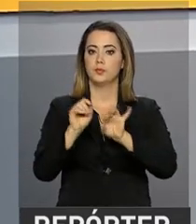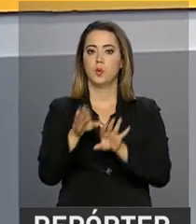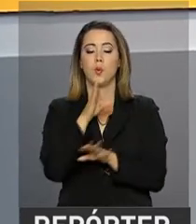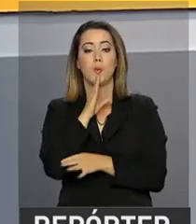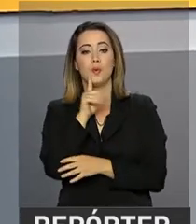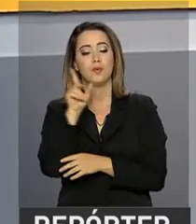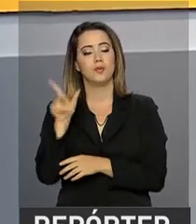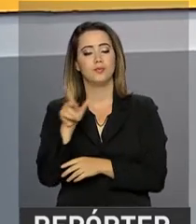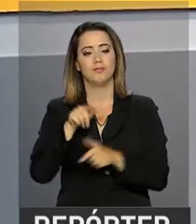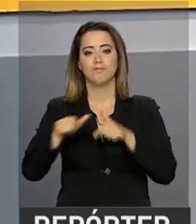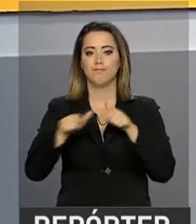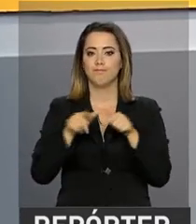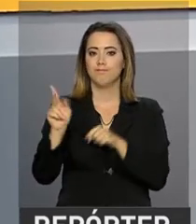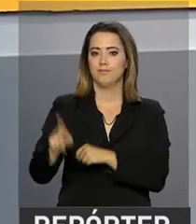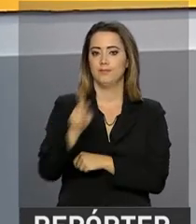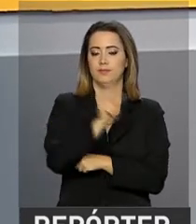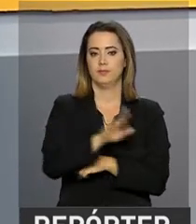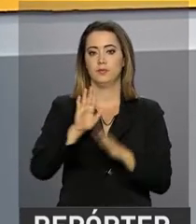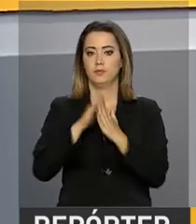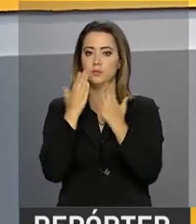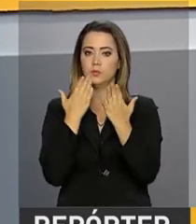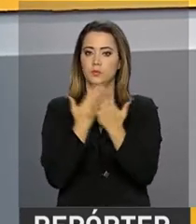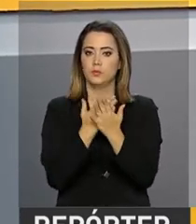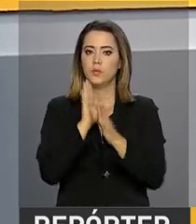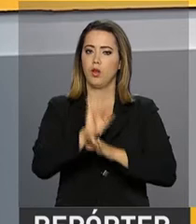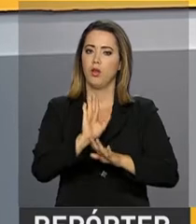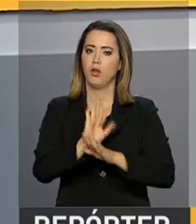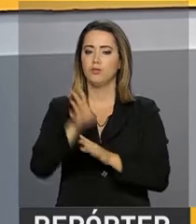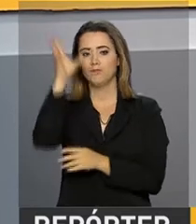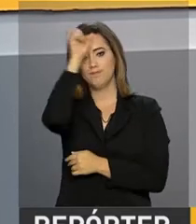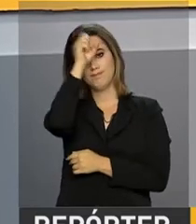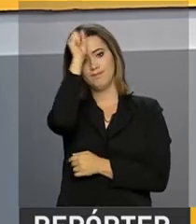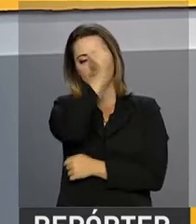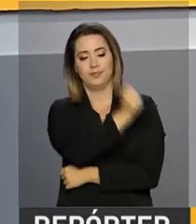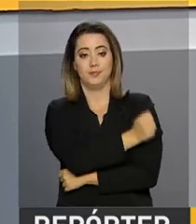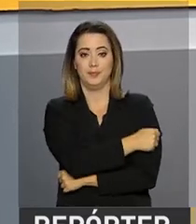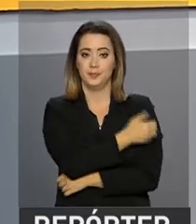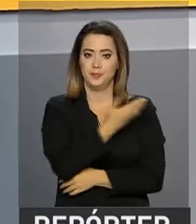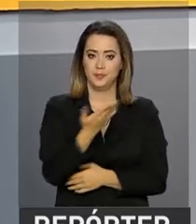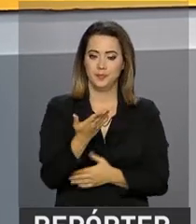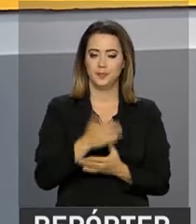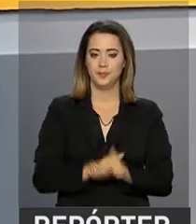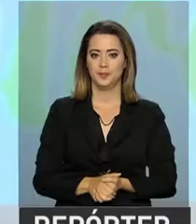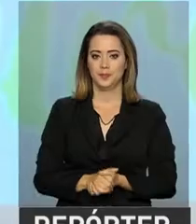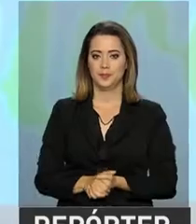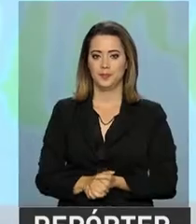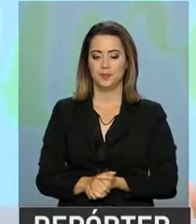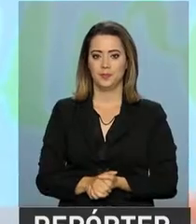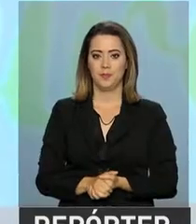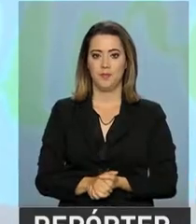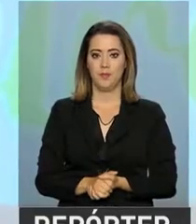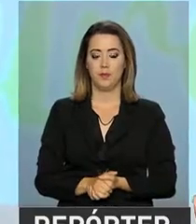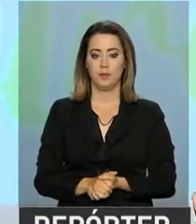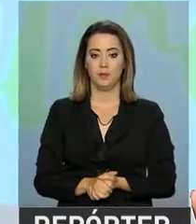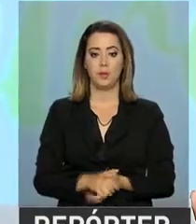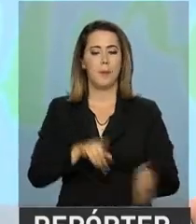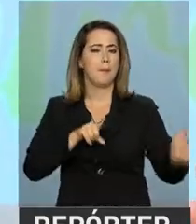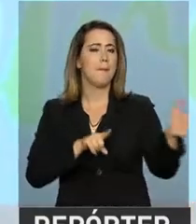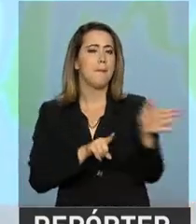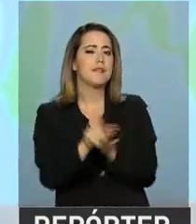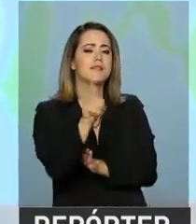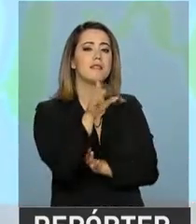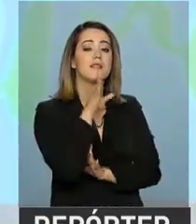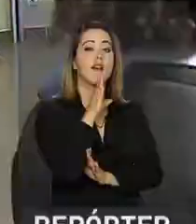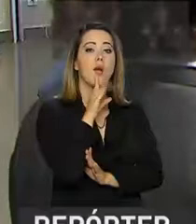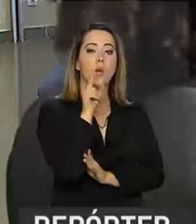o trabalho realizado em escolas públicas que contribui para o aprendizado dos alunos a pesquisar